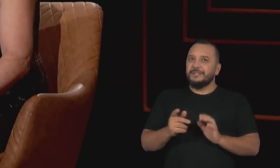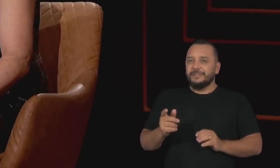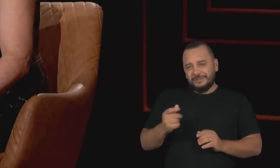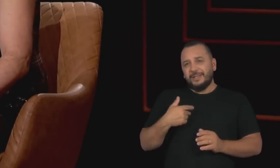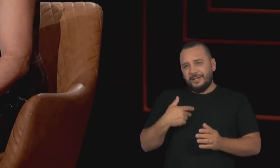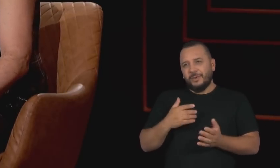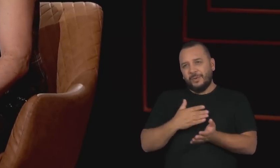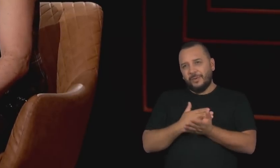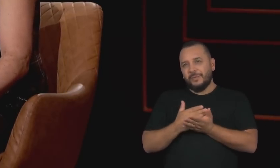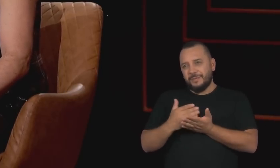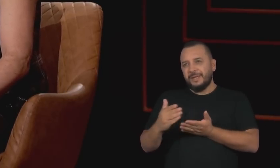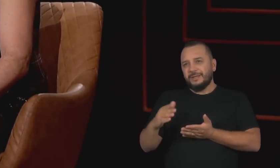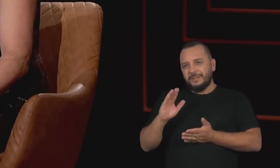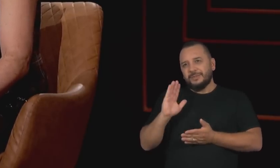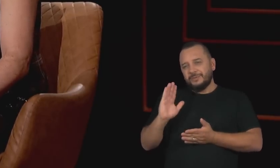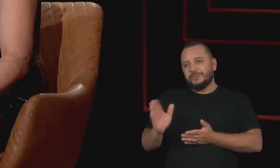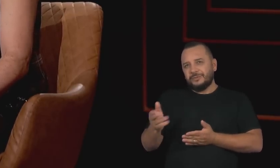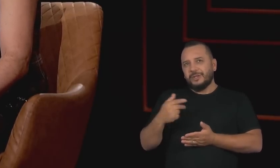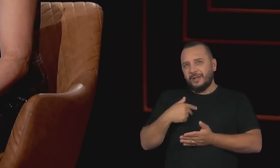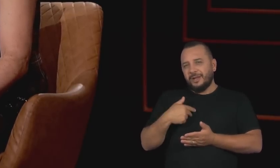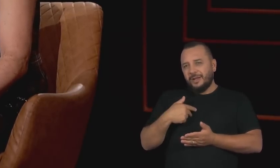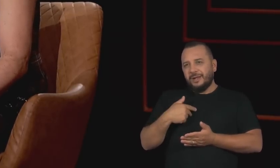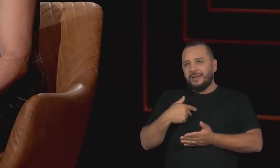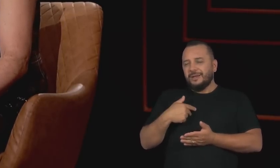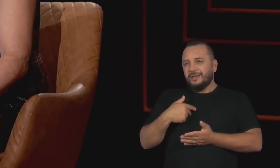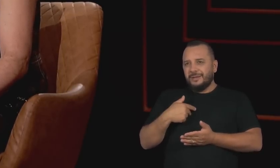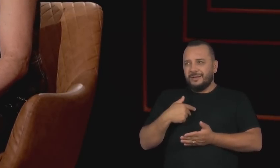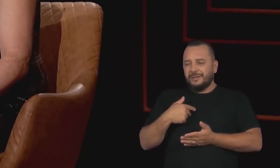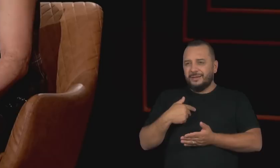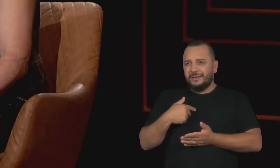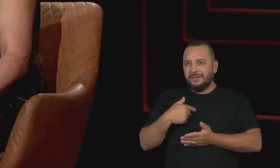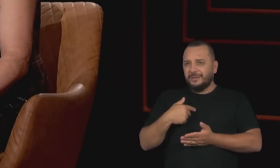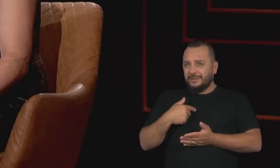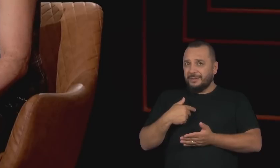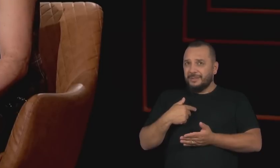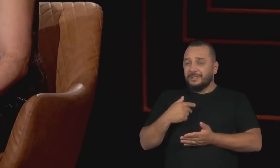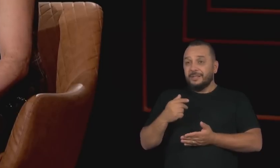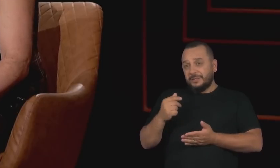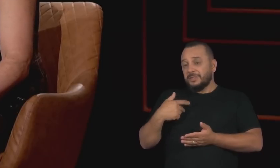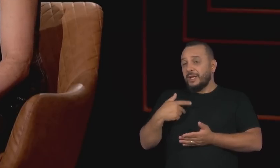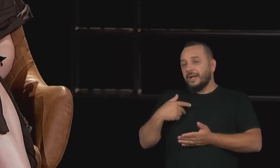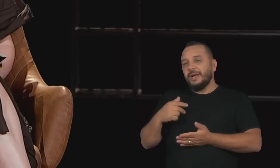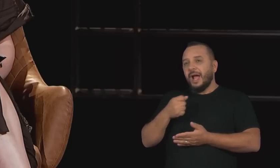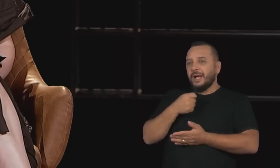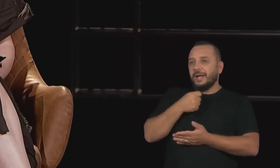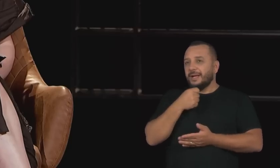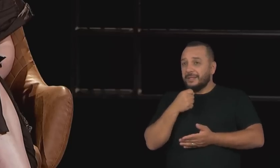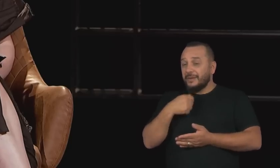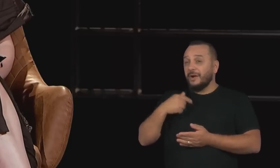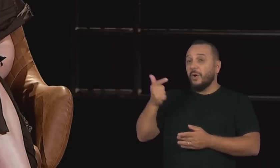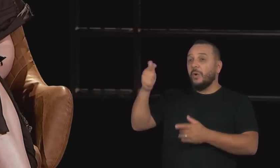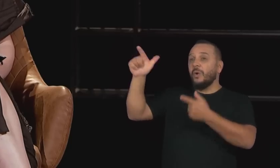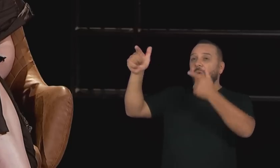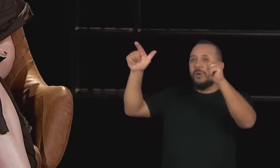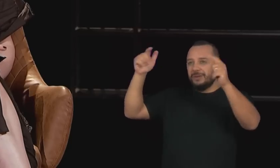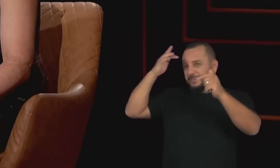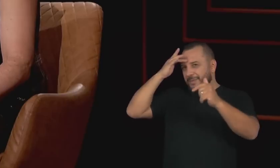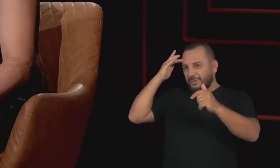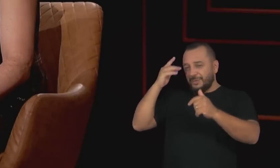cigarro. E a gente tocava covers de músicas que a gente